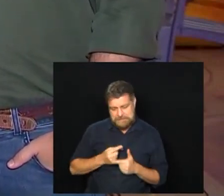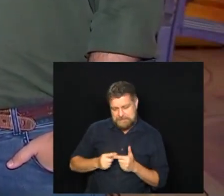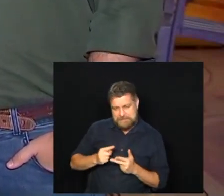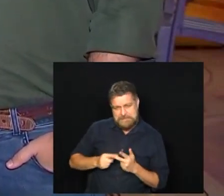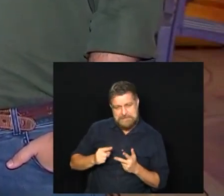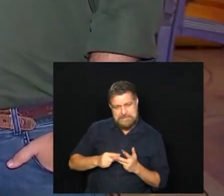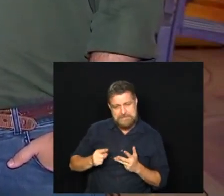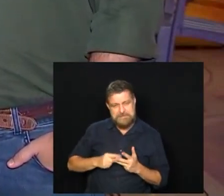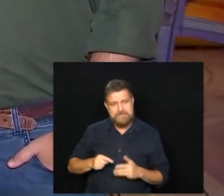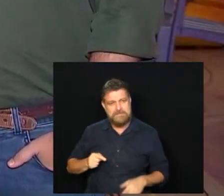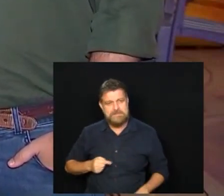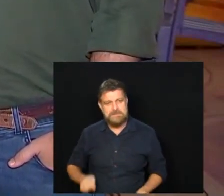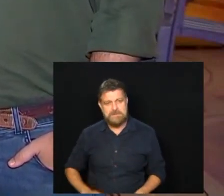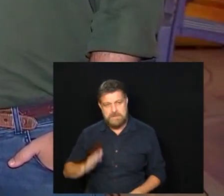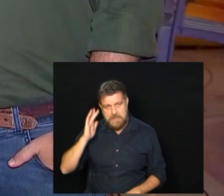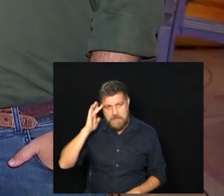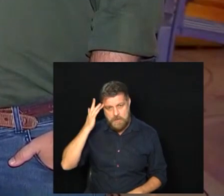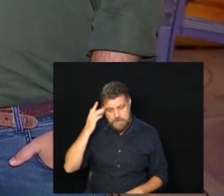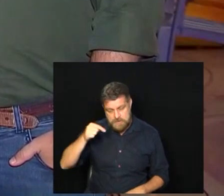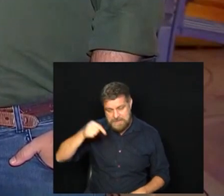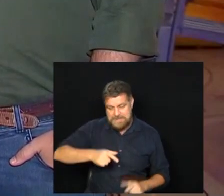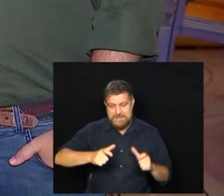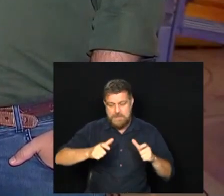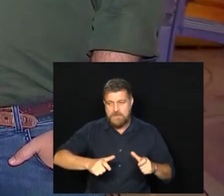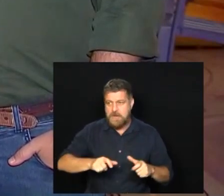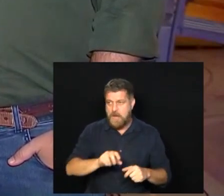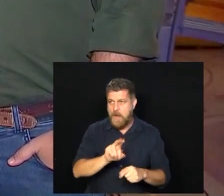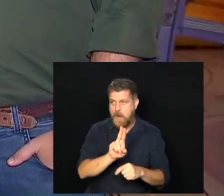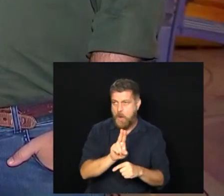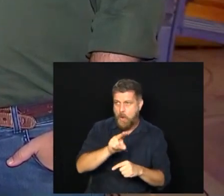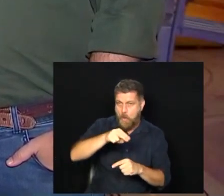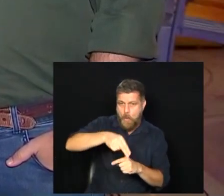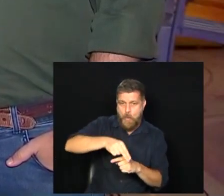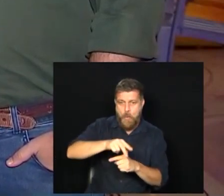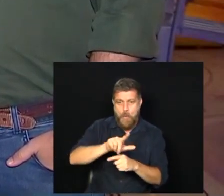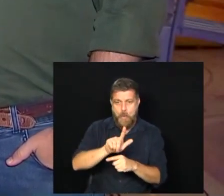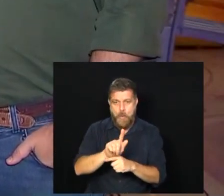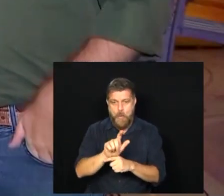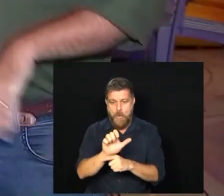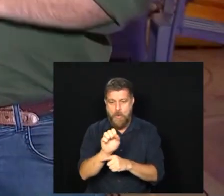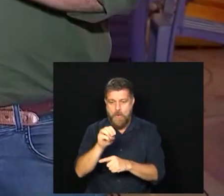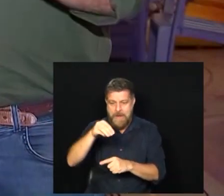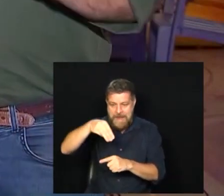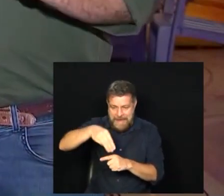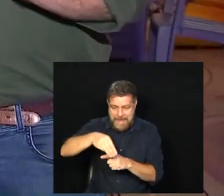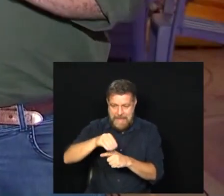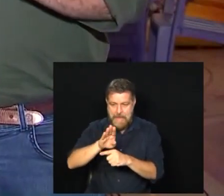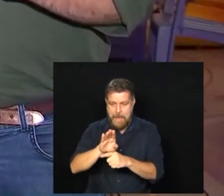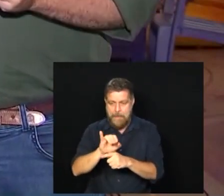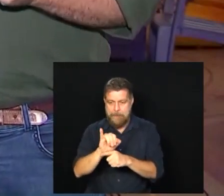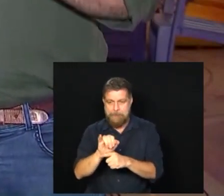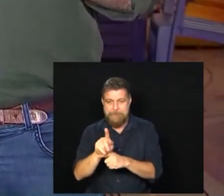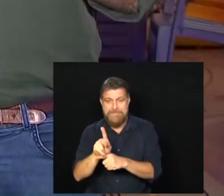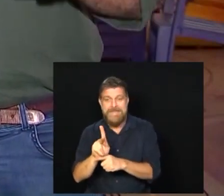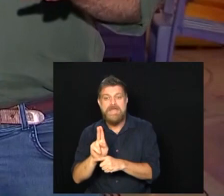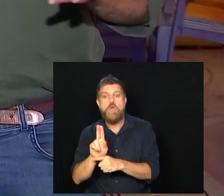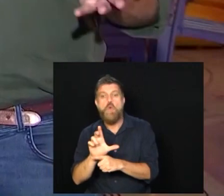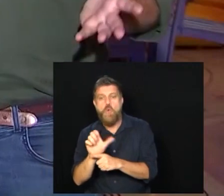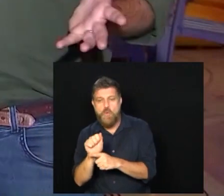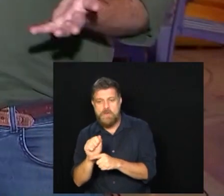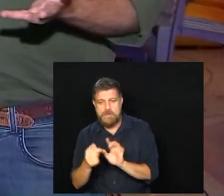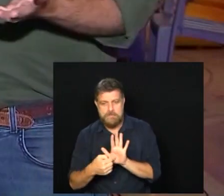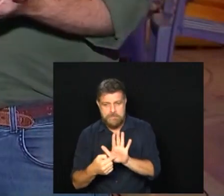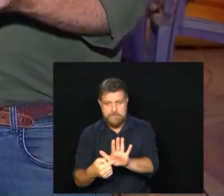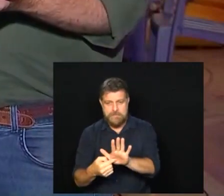acho que o Ngambicula, ele prega isso, né? Por conta da pandemia, houve alguma mudança? A gente já